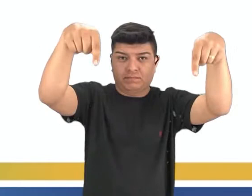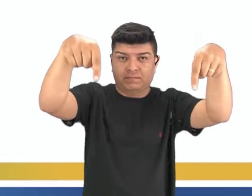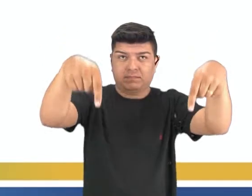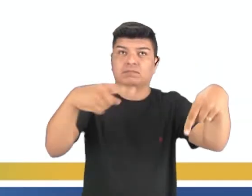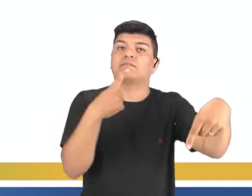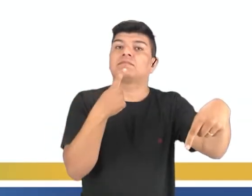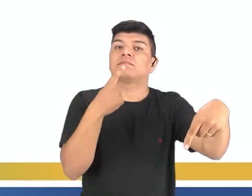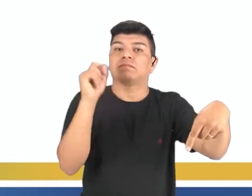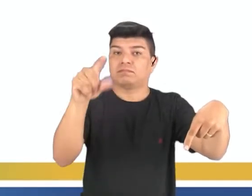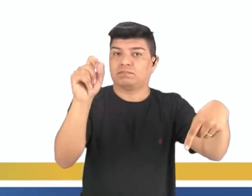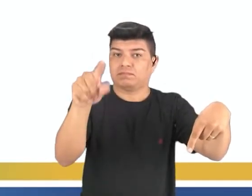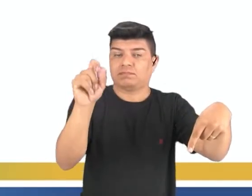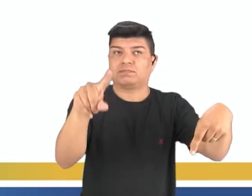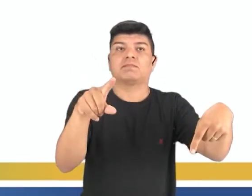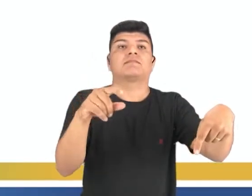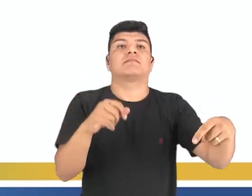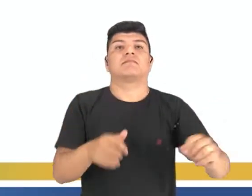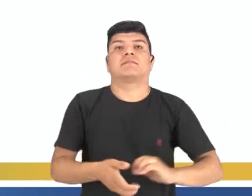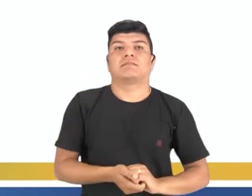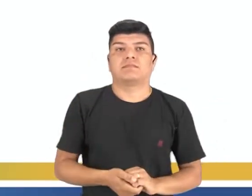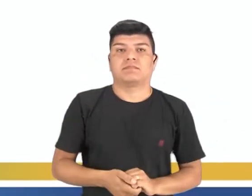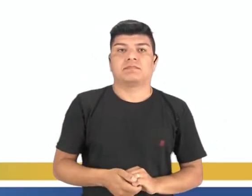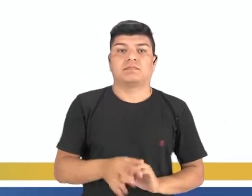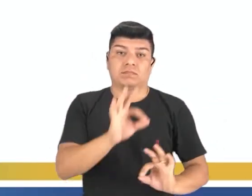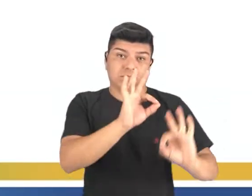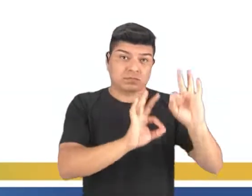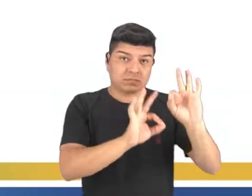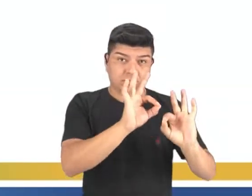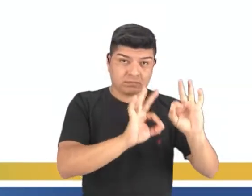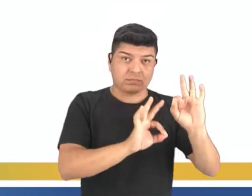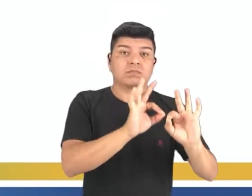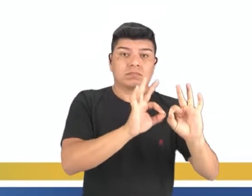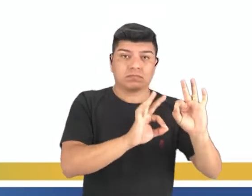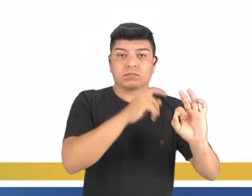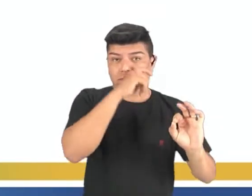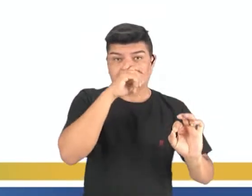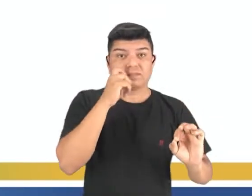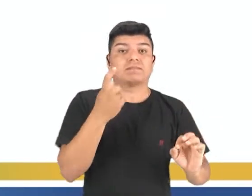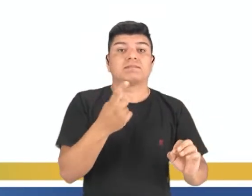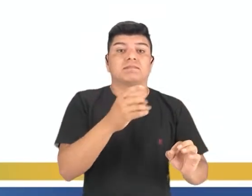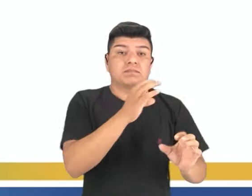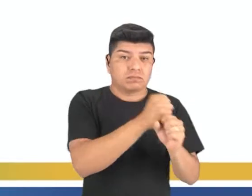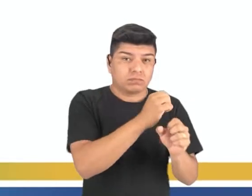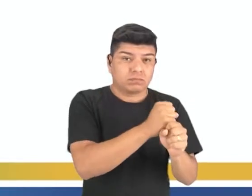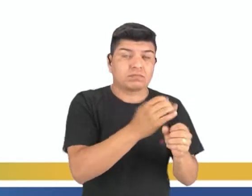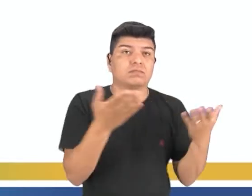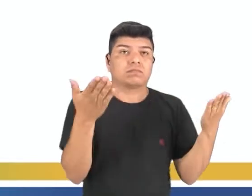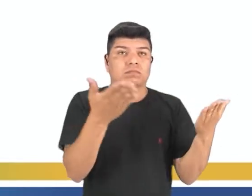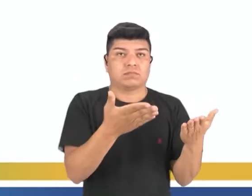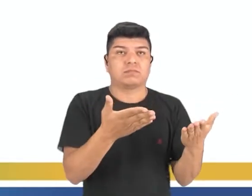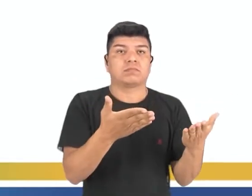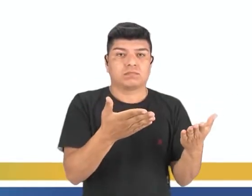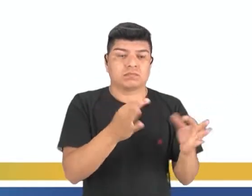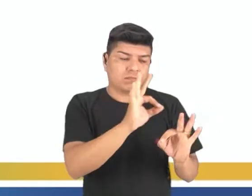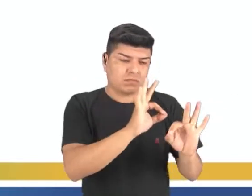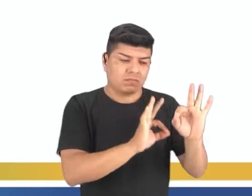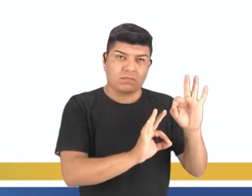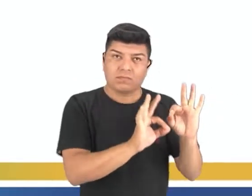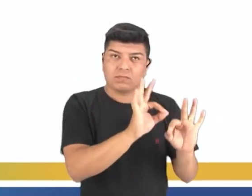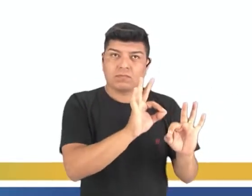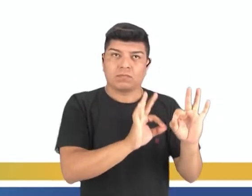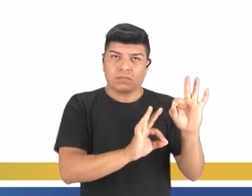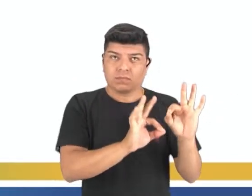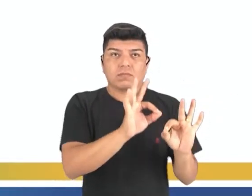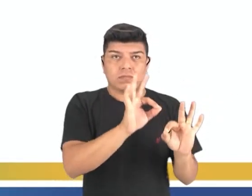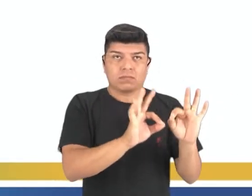crescer na mesma proporção. Então, montamos aí essa proporção, né? Organizando isso